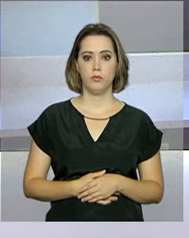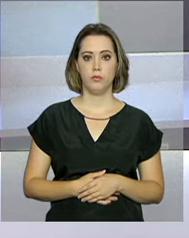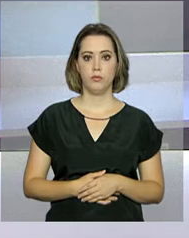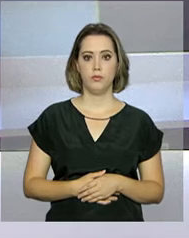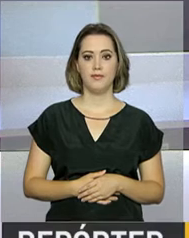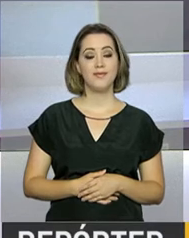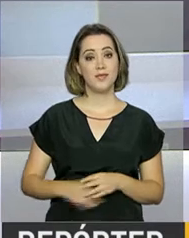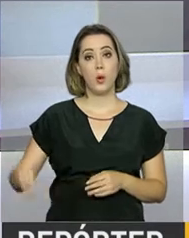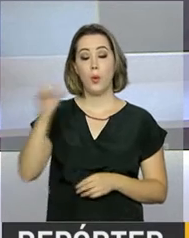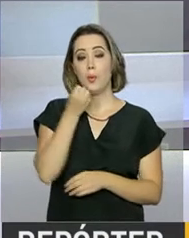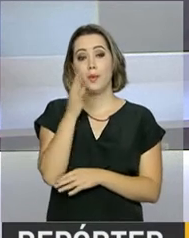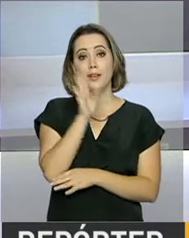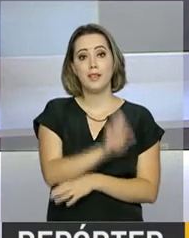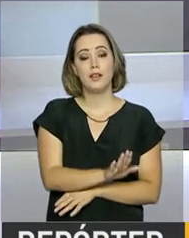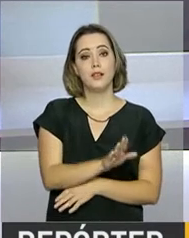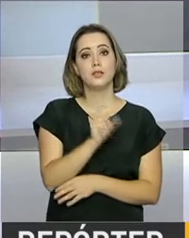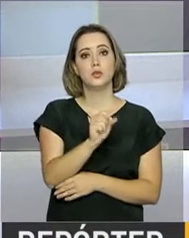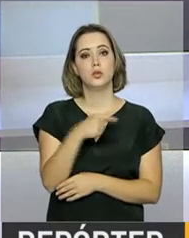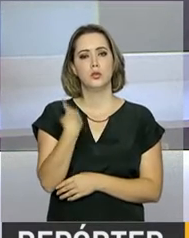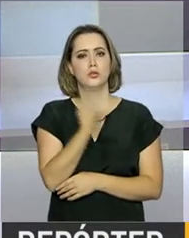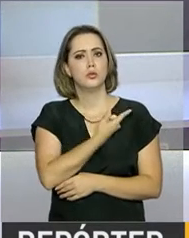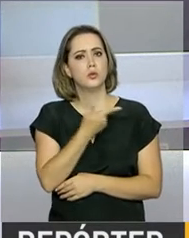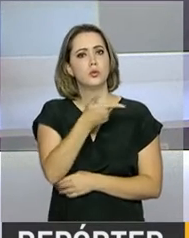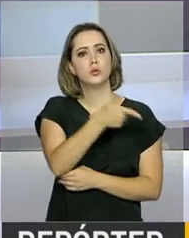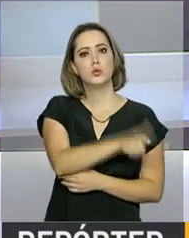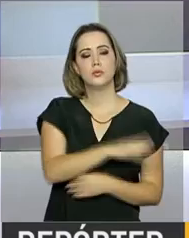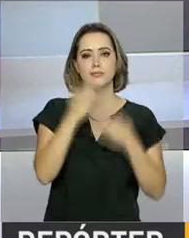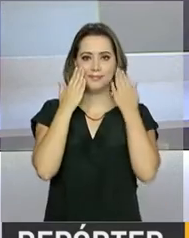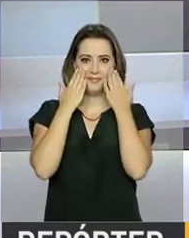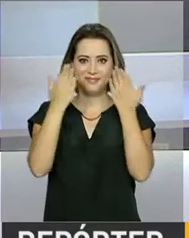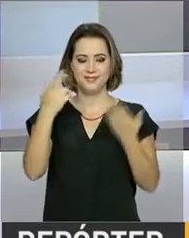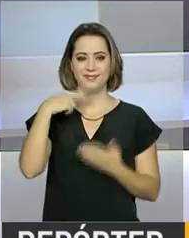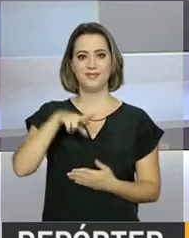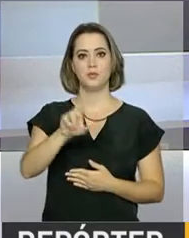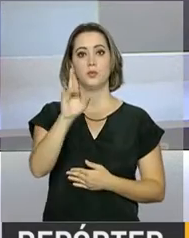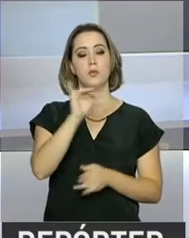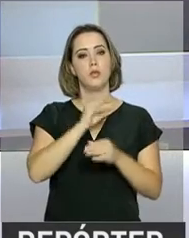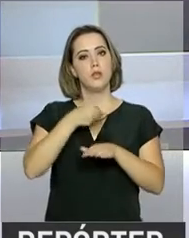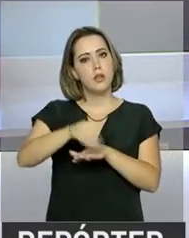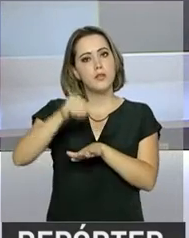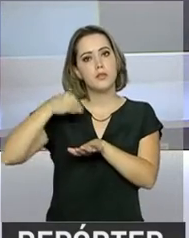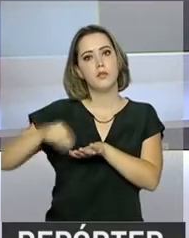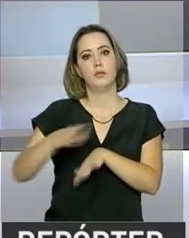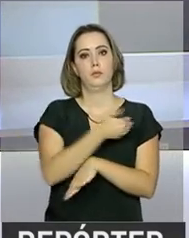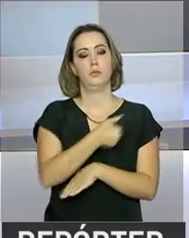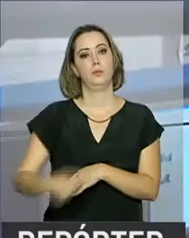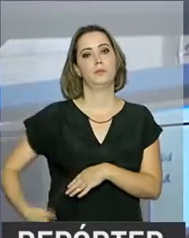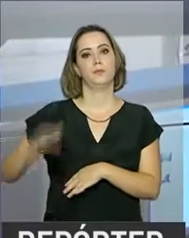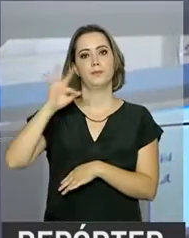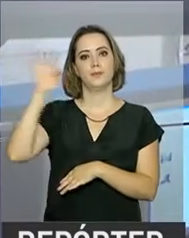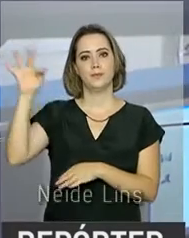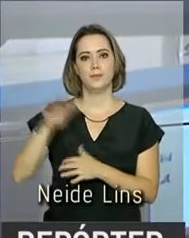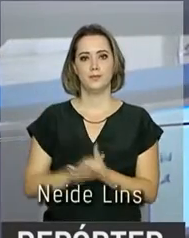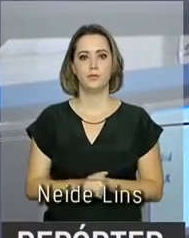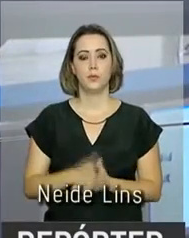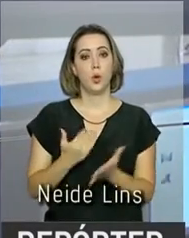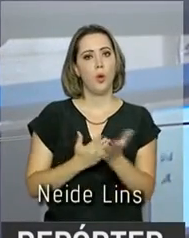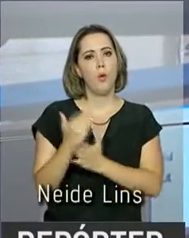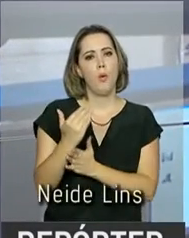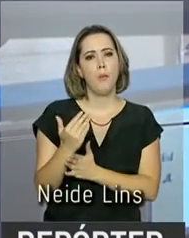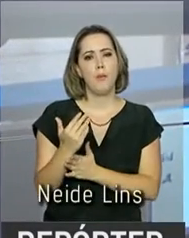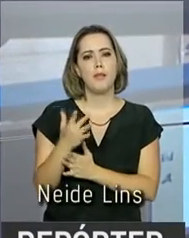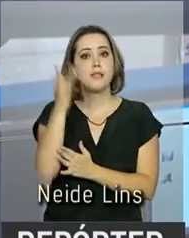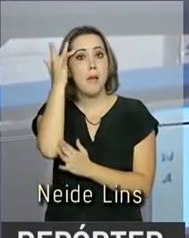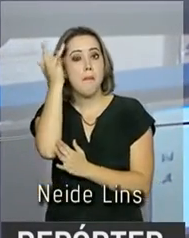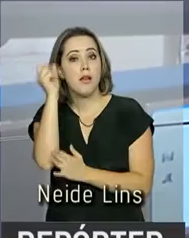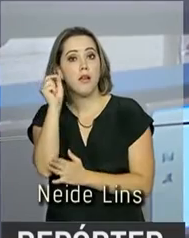olá boa tarde estamos de volta com mais um repórter nbr e as notícias do governo federal começa a contar amanhã